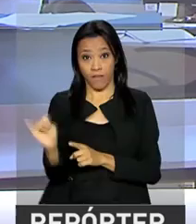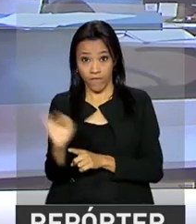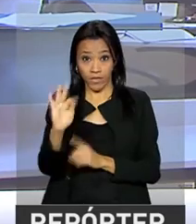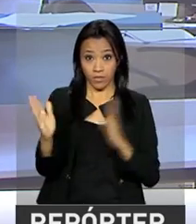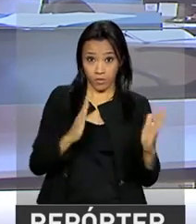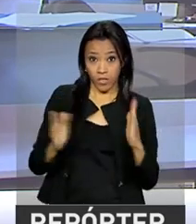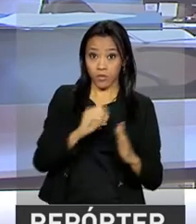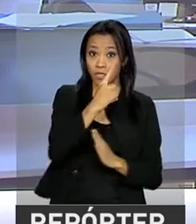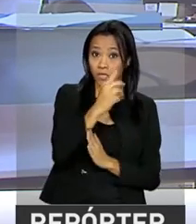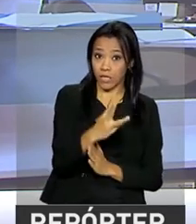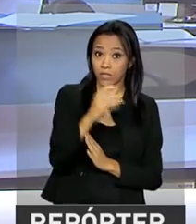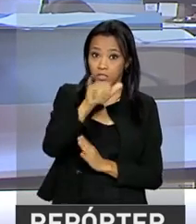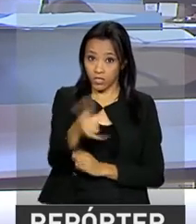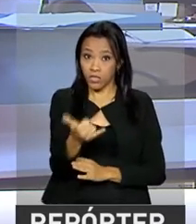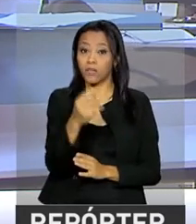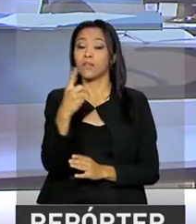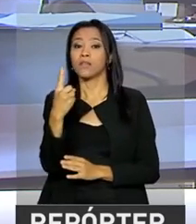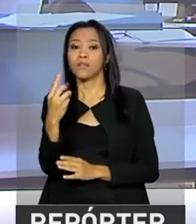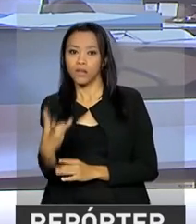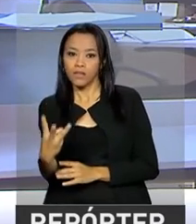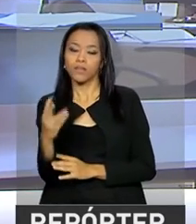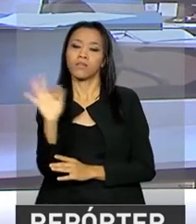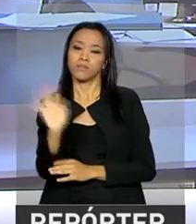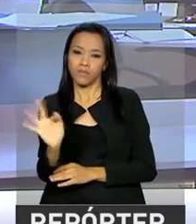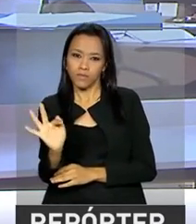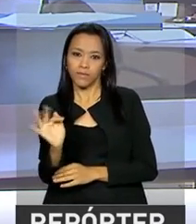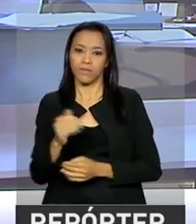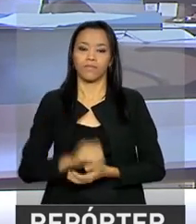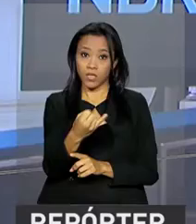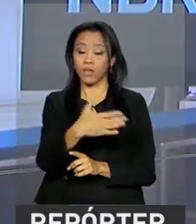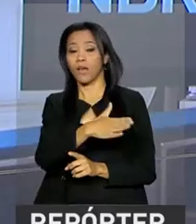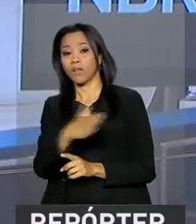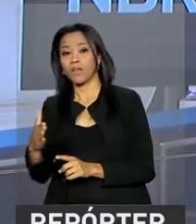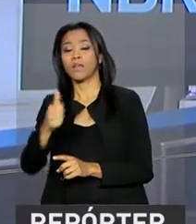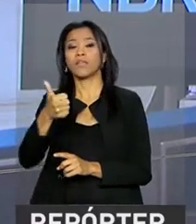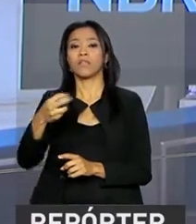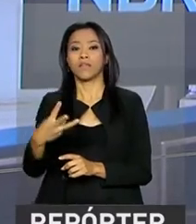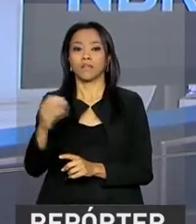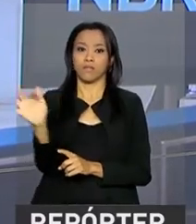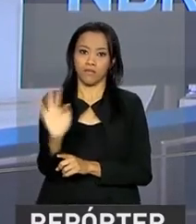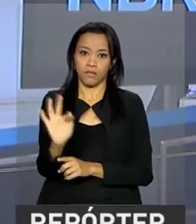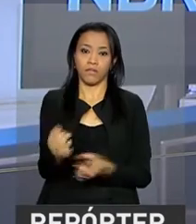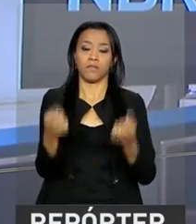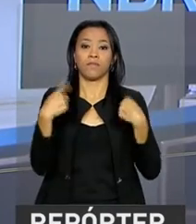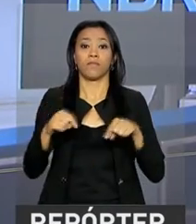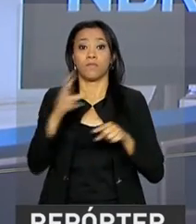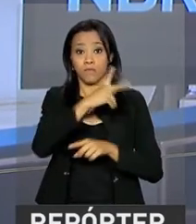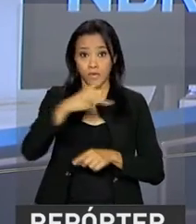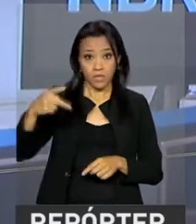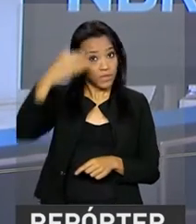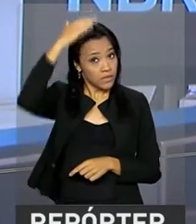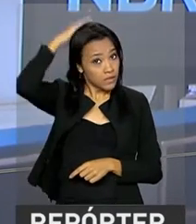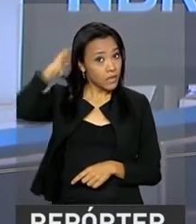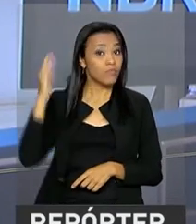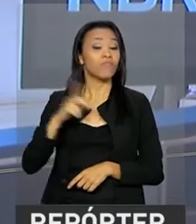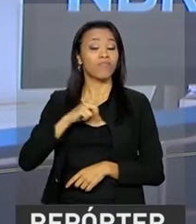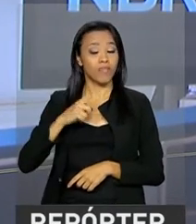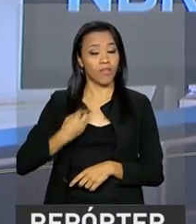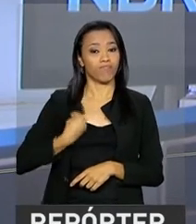dias 13 de janeiro e 13 de fevereiro e o presidente michel temer se reuniu com parlamentares